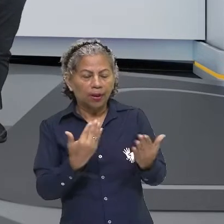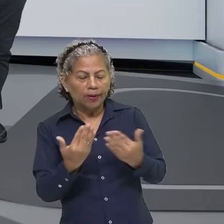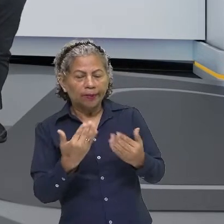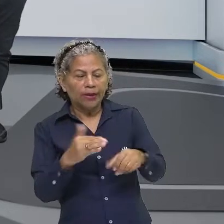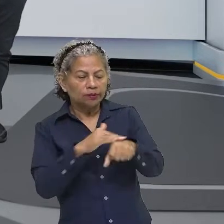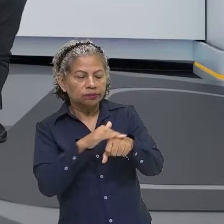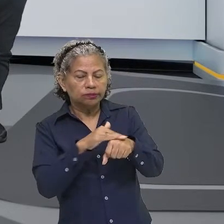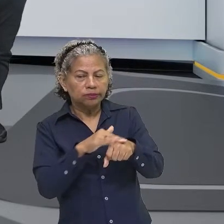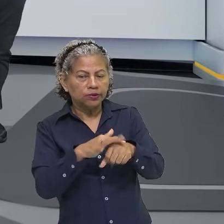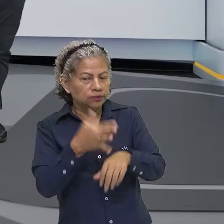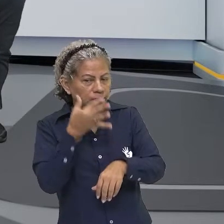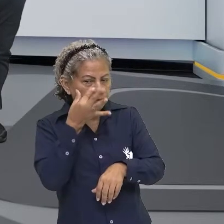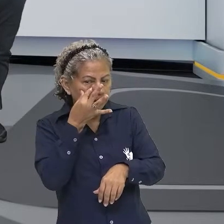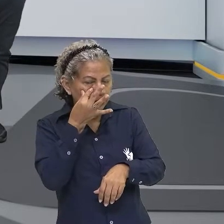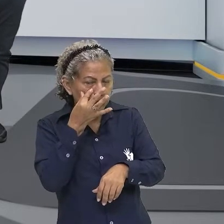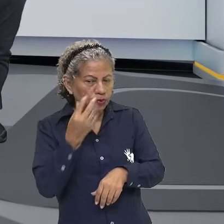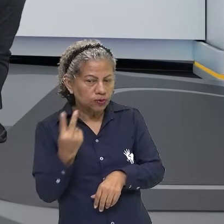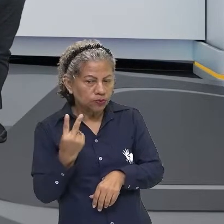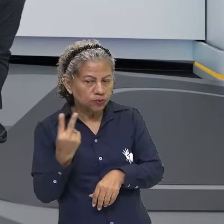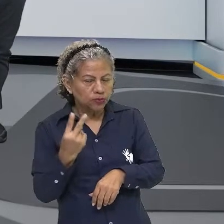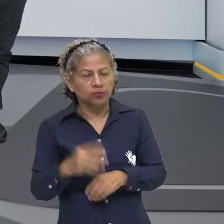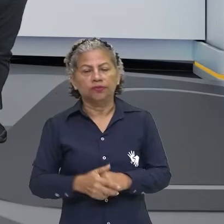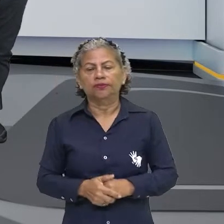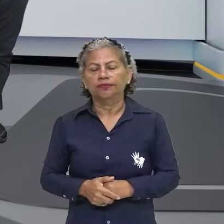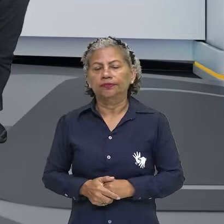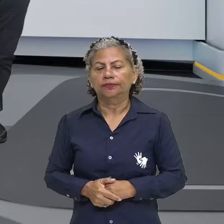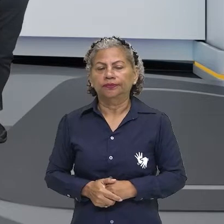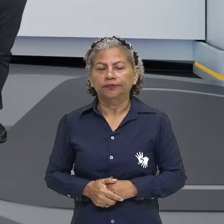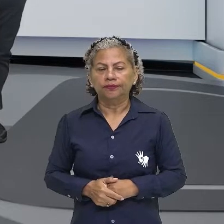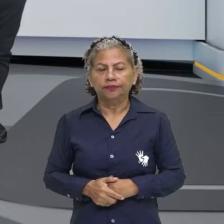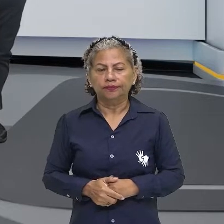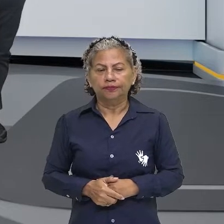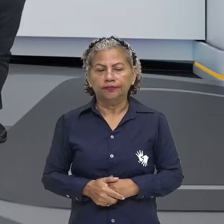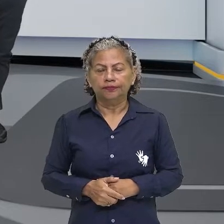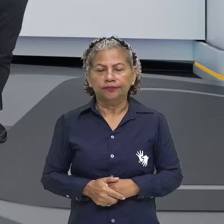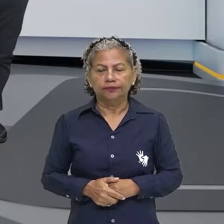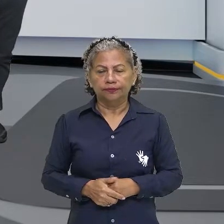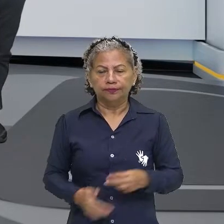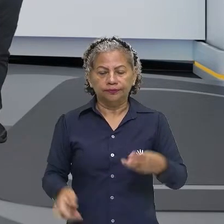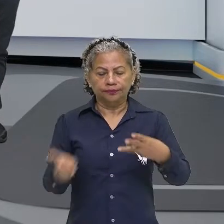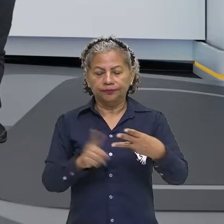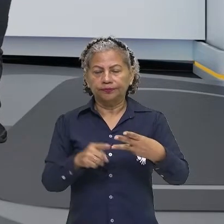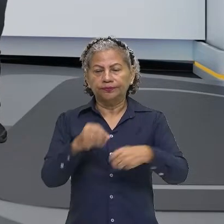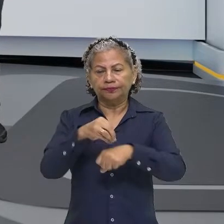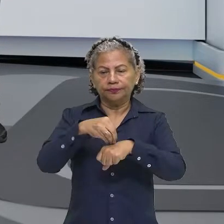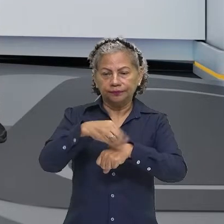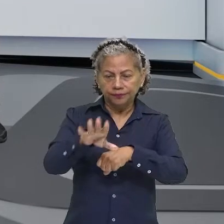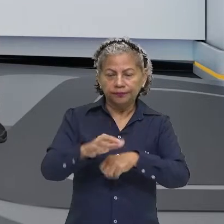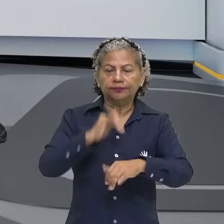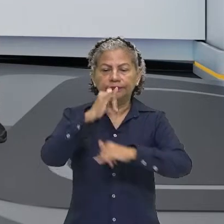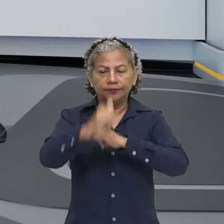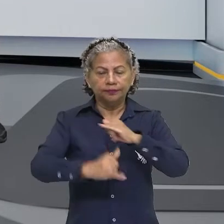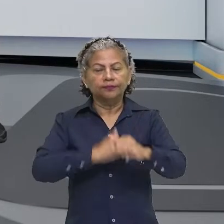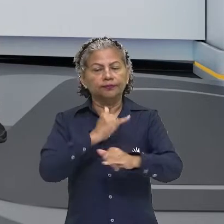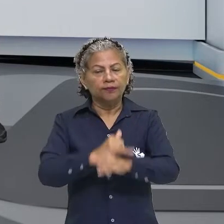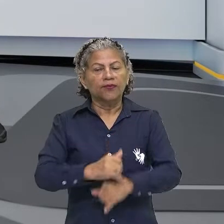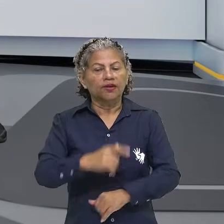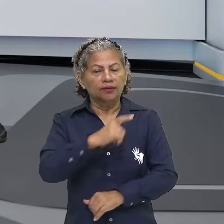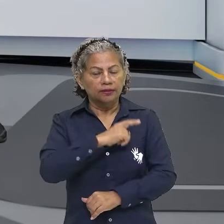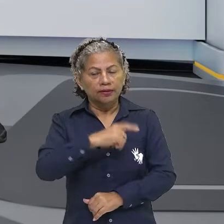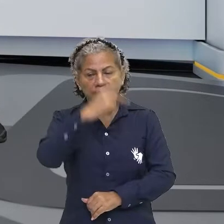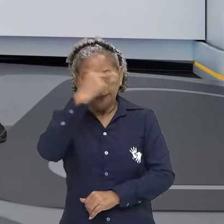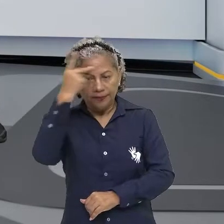agora há pouco sobre isso. Próxima dica. Na internet, dica 3, na internet também há pessoas que gostam